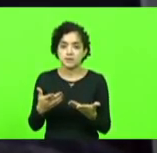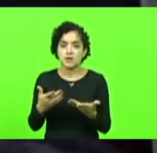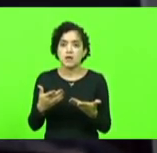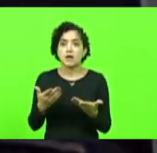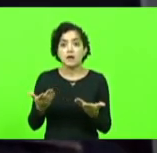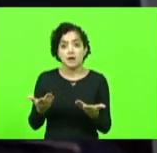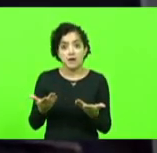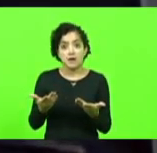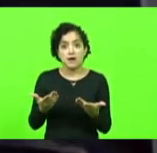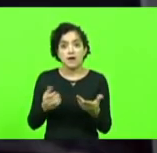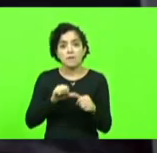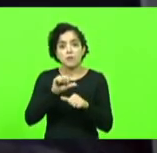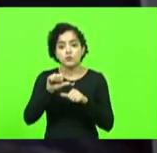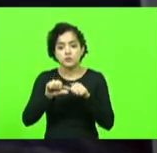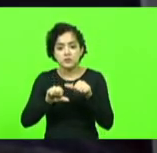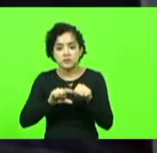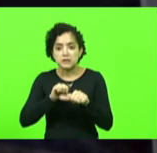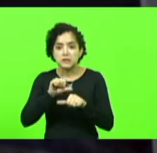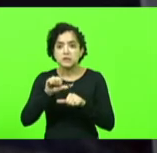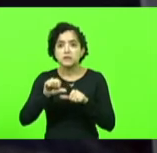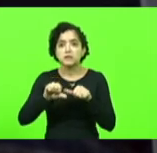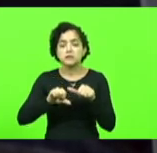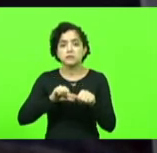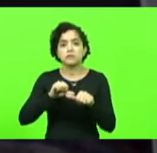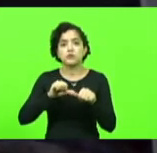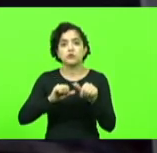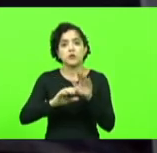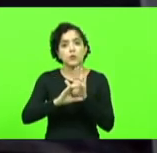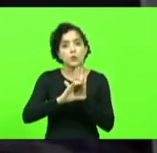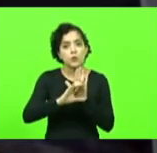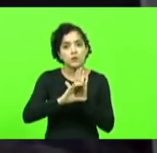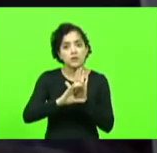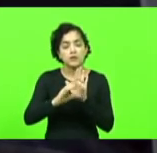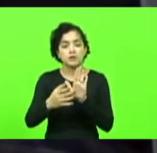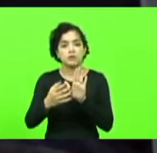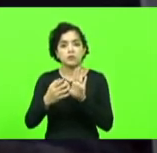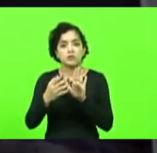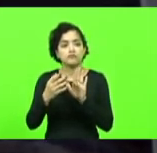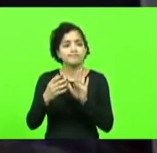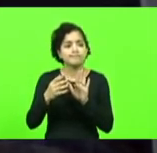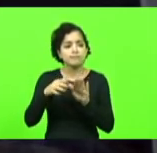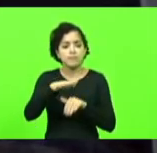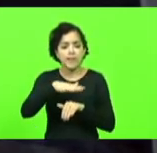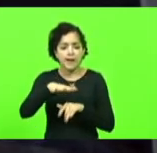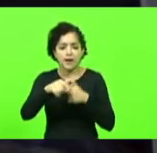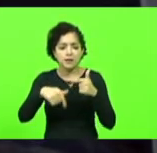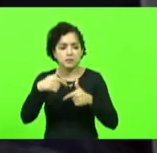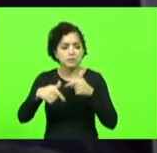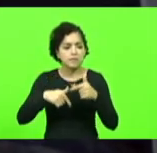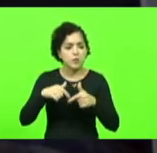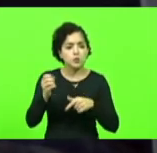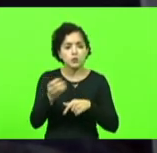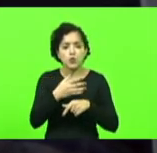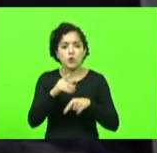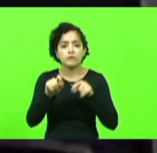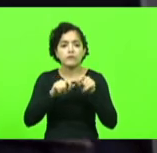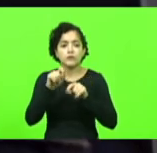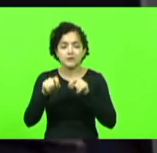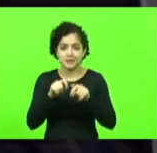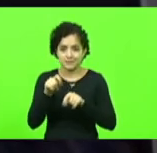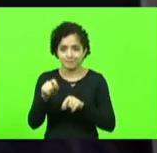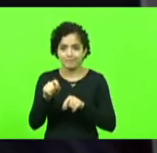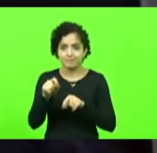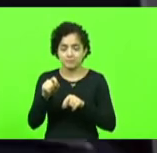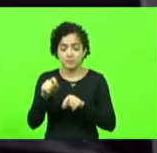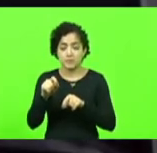matriz curricular, olhando para o mercado de trabalho, né, o que tem de mais novo nós estamos trazendo para a faculdade.